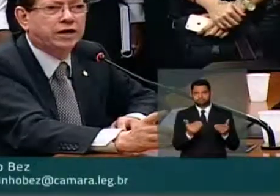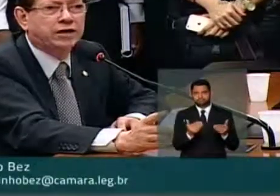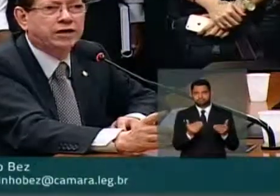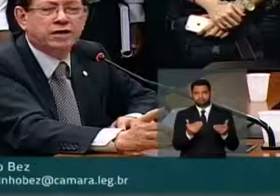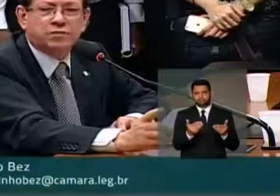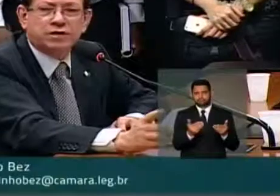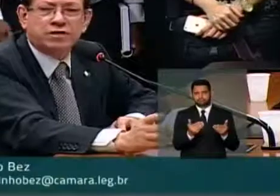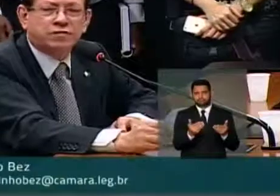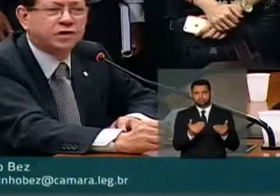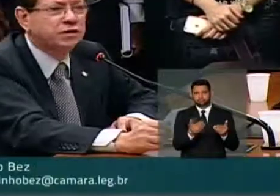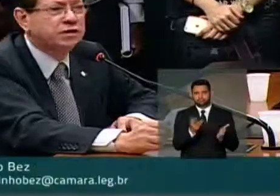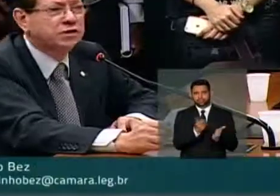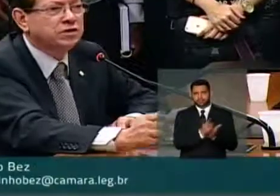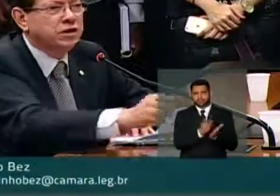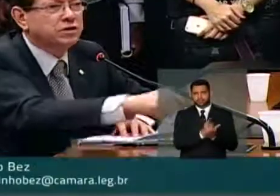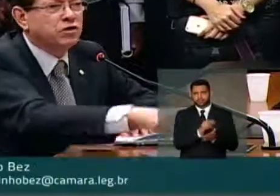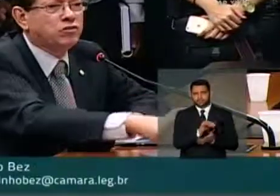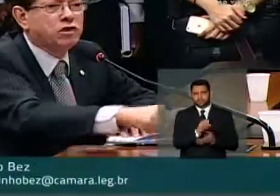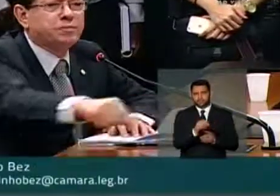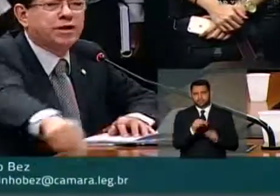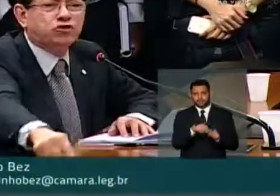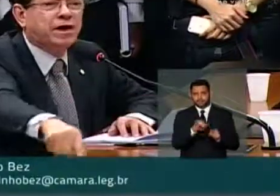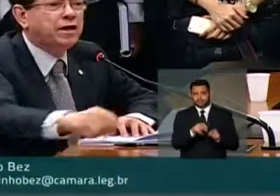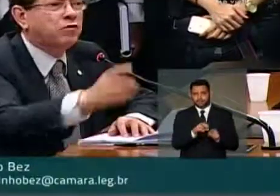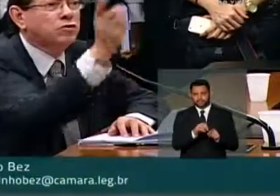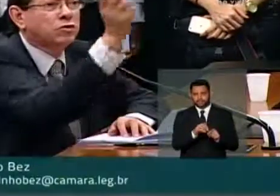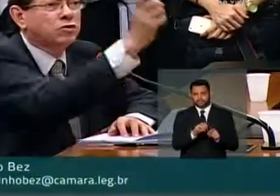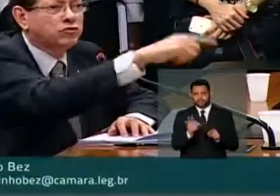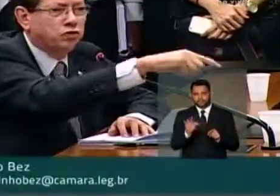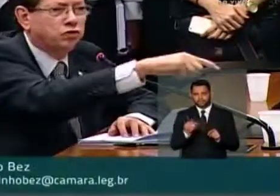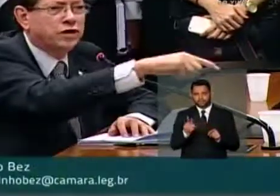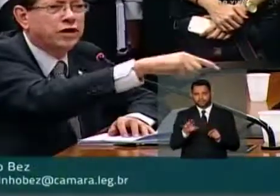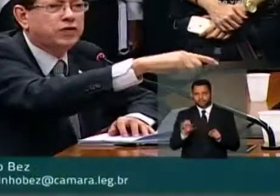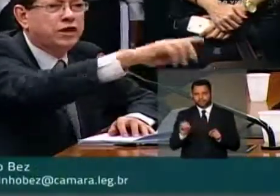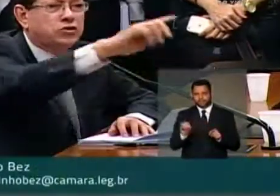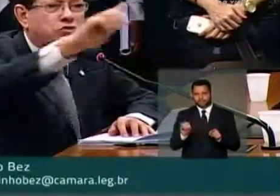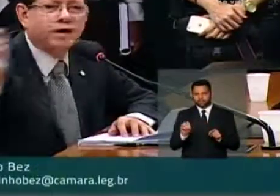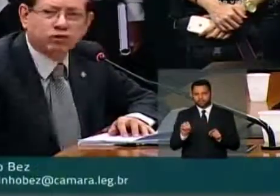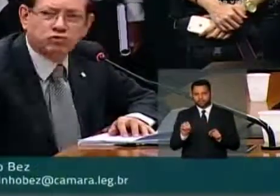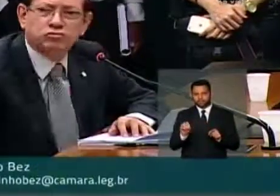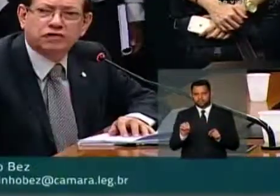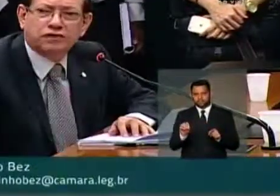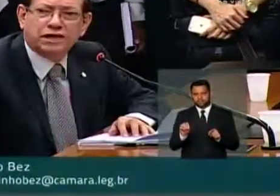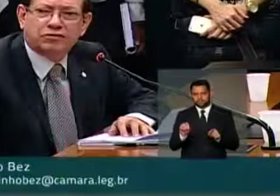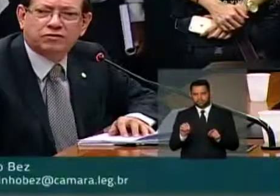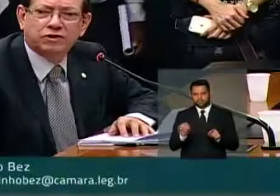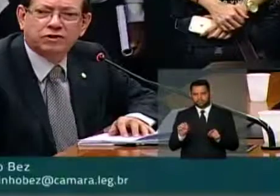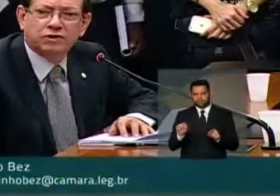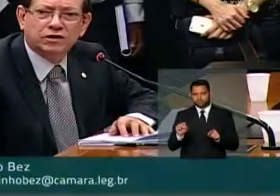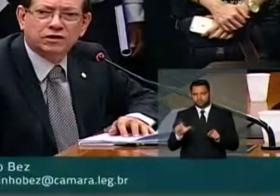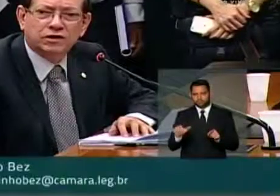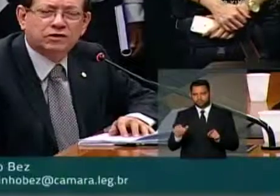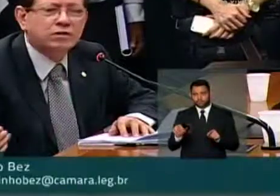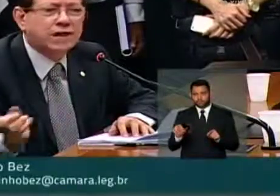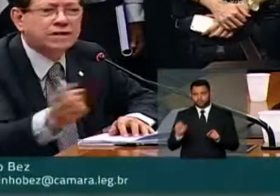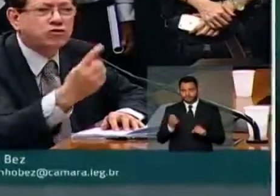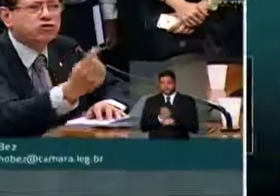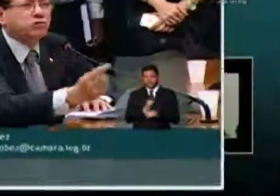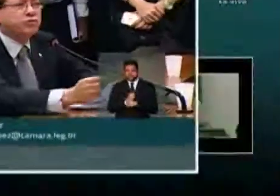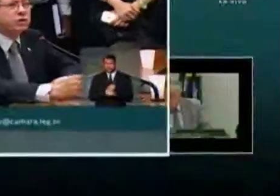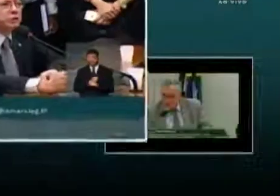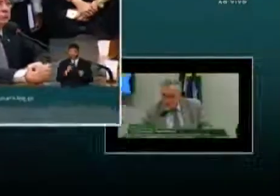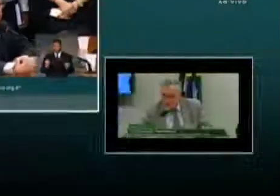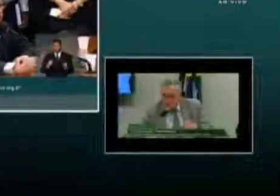Poderá esta mesma van sair de Joinville e ir para Tubarão. Joinville é norte, Tubarão sul do estado. Então